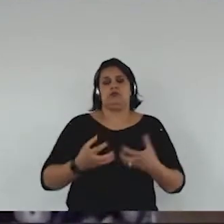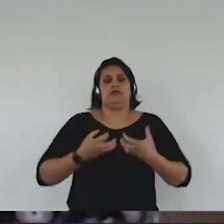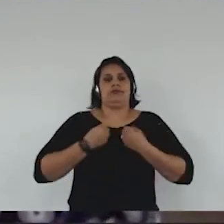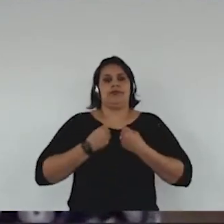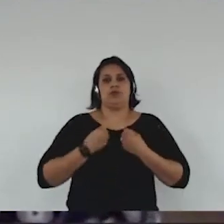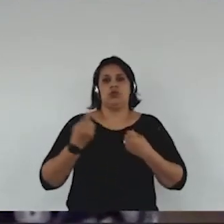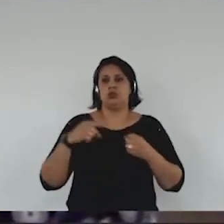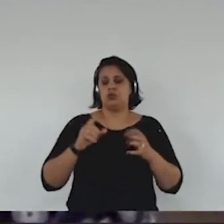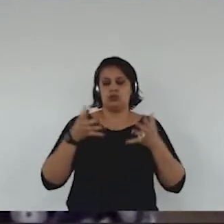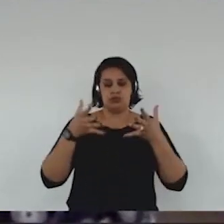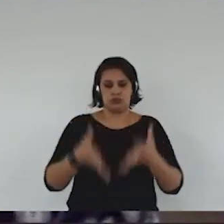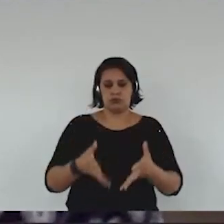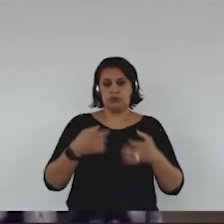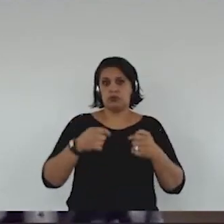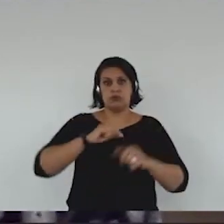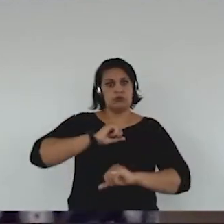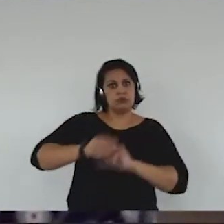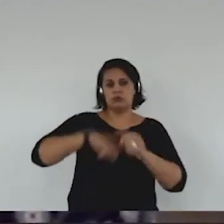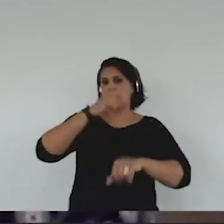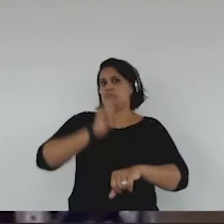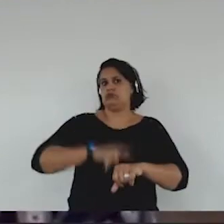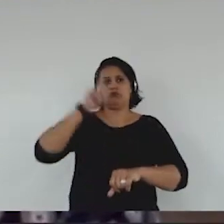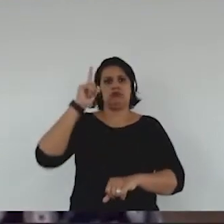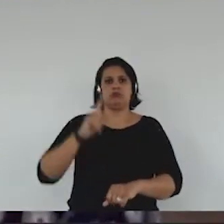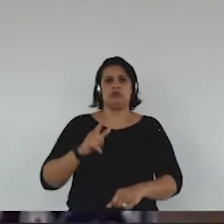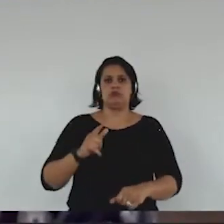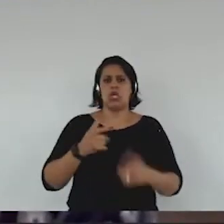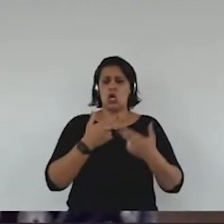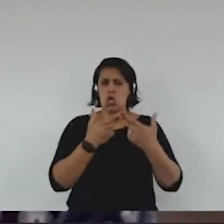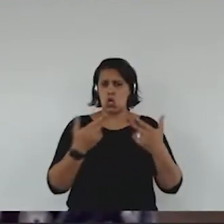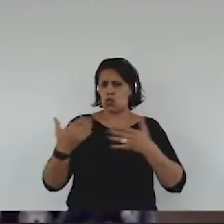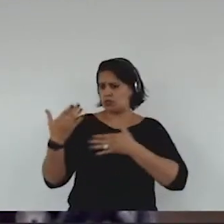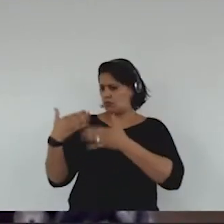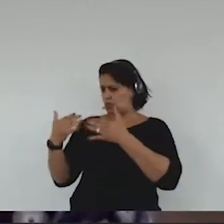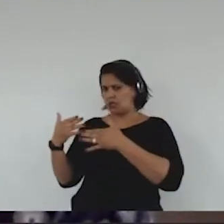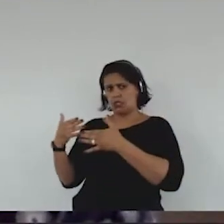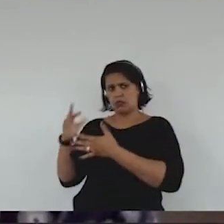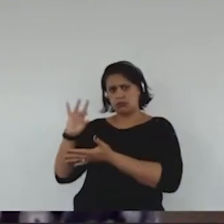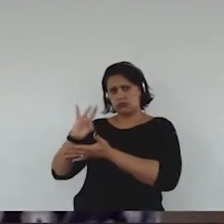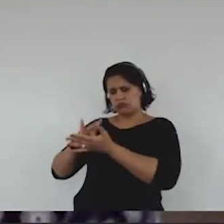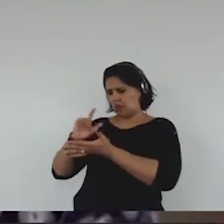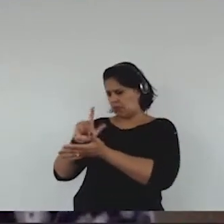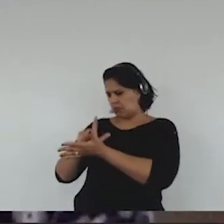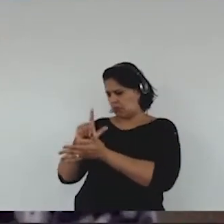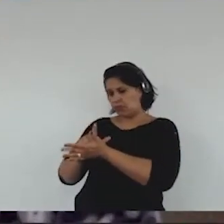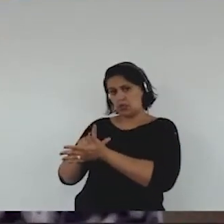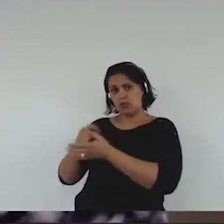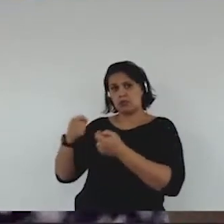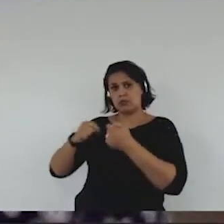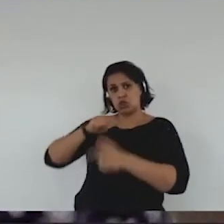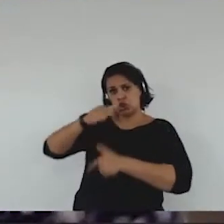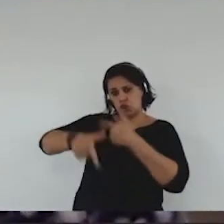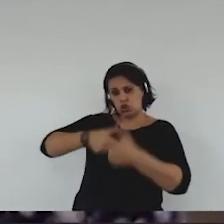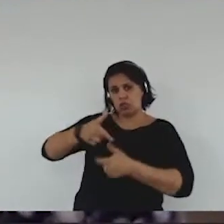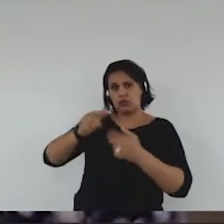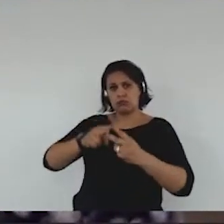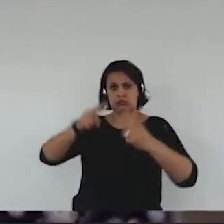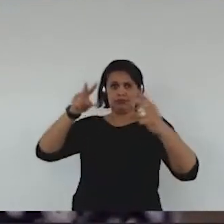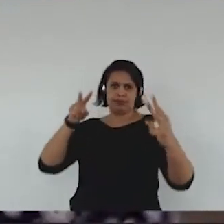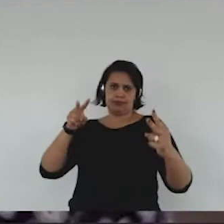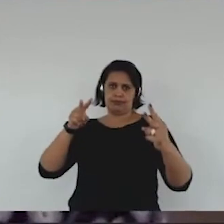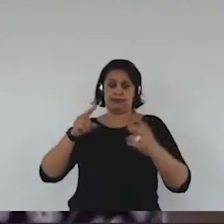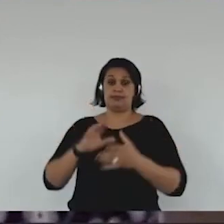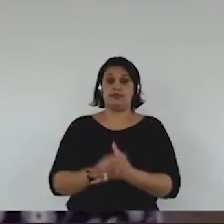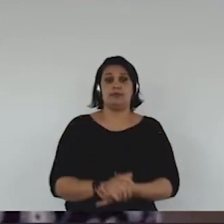na situação de transformar aqueles procedimentos que eram físicos em procedimentos virtuais.